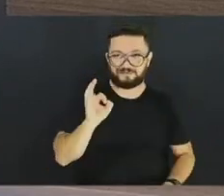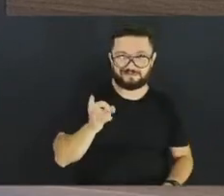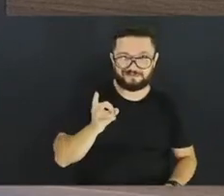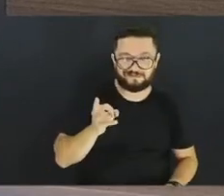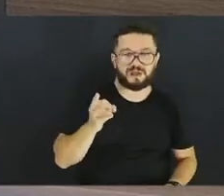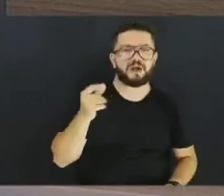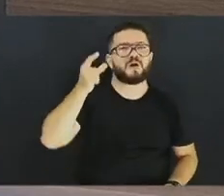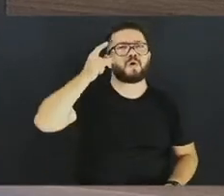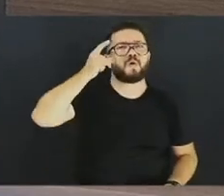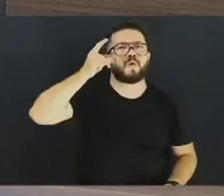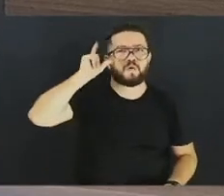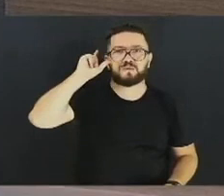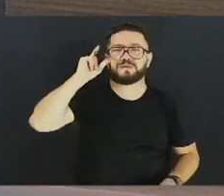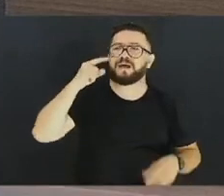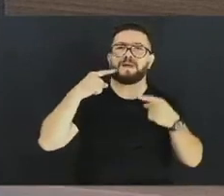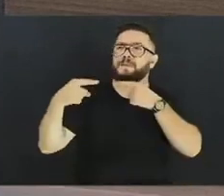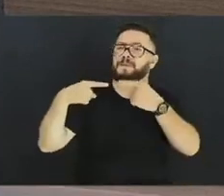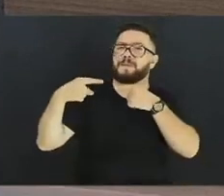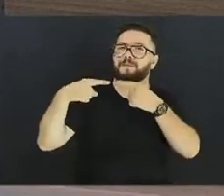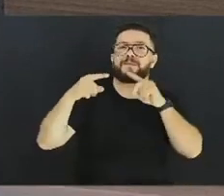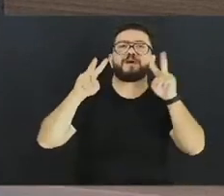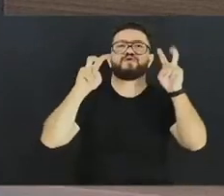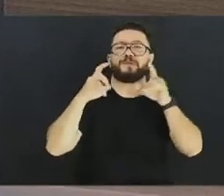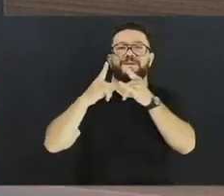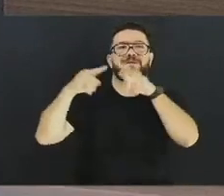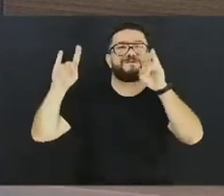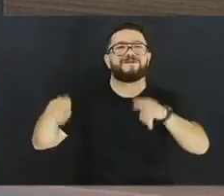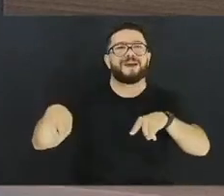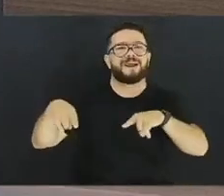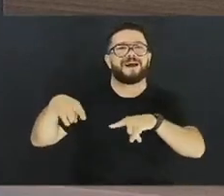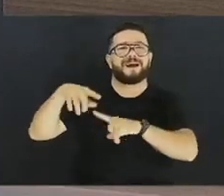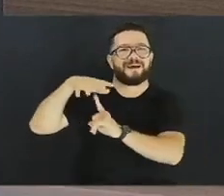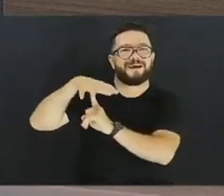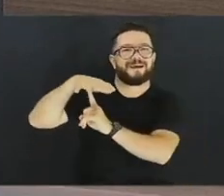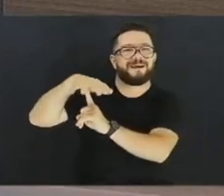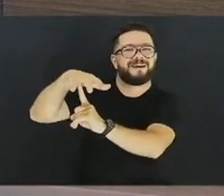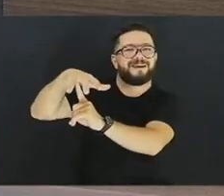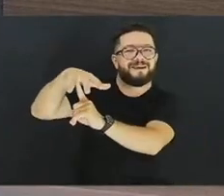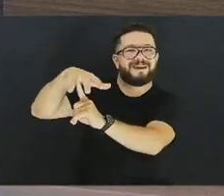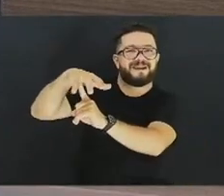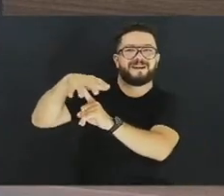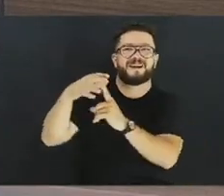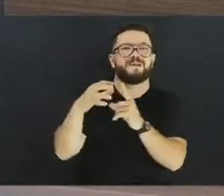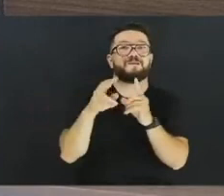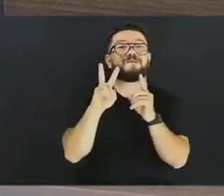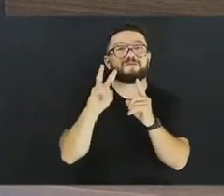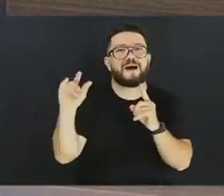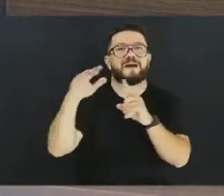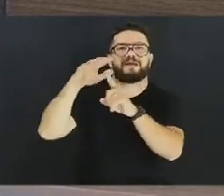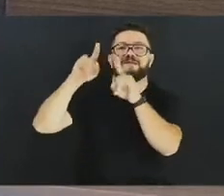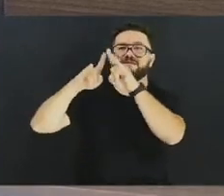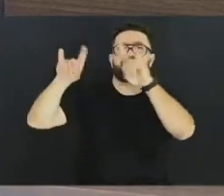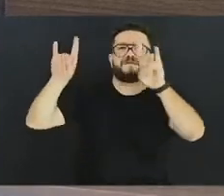questão da feirinha do Lago da Ordem, né, que a prefeitura fez uma licitação em que determina que deve ser utilizado o